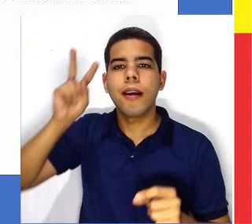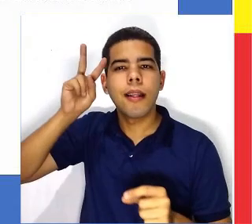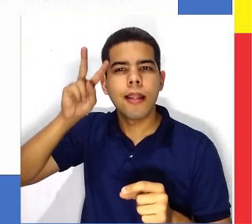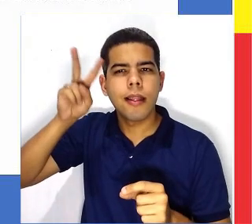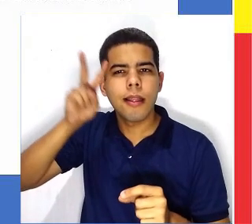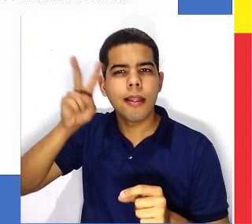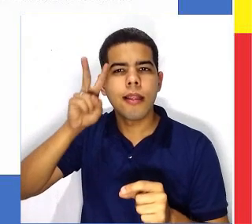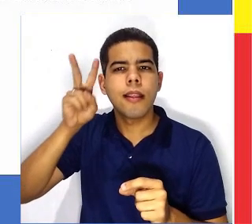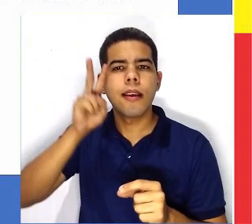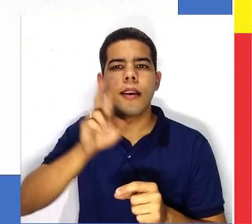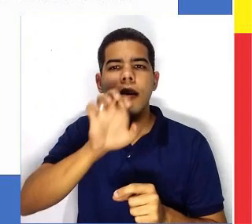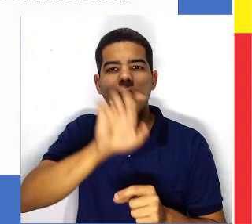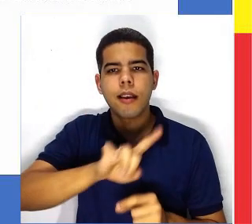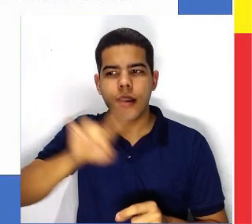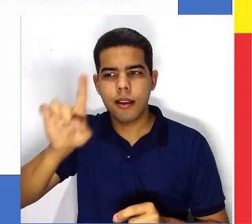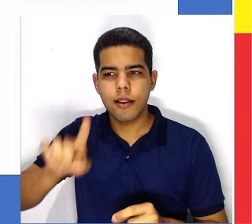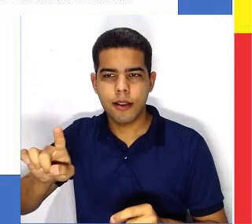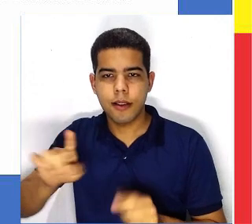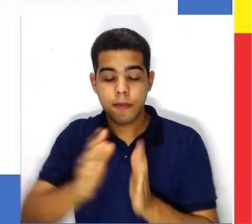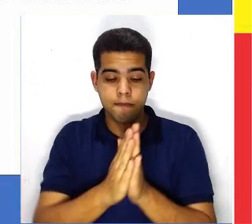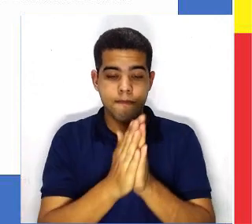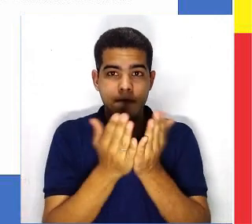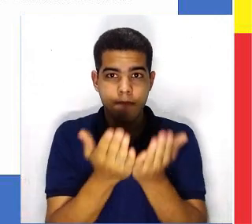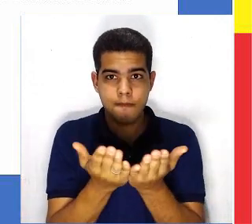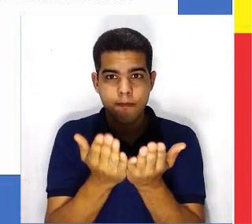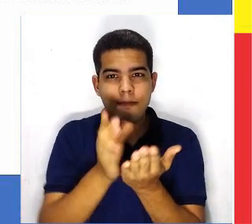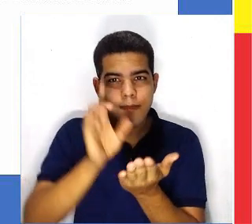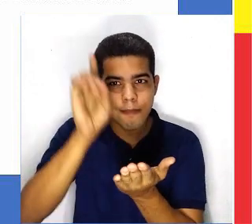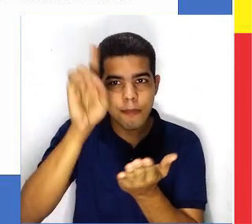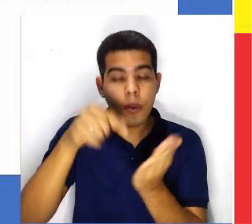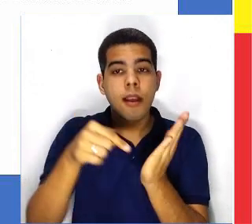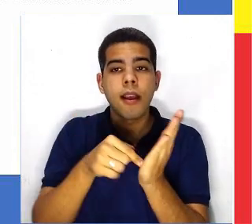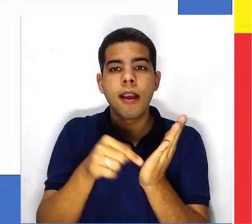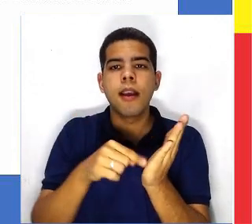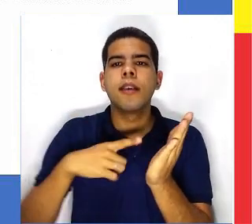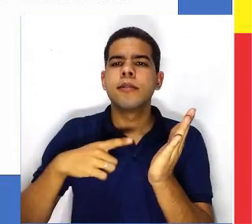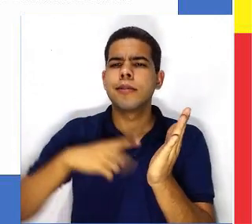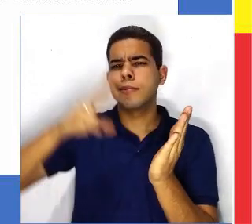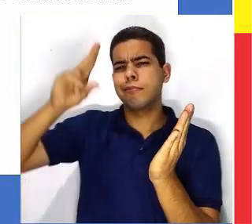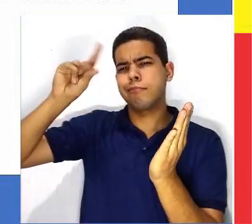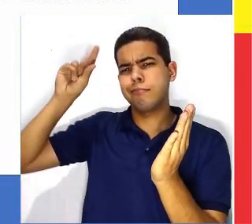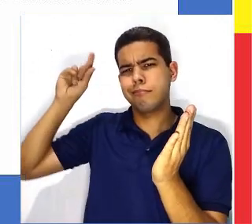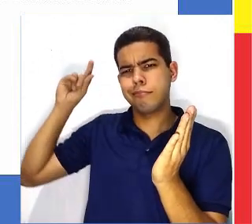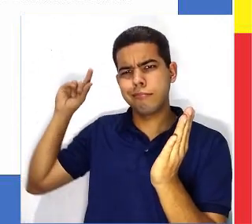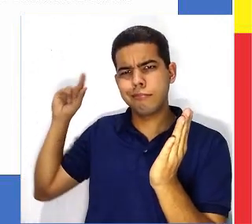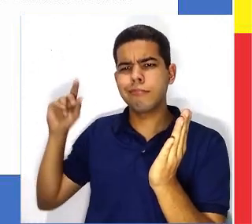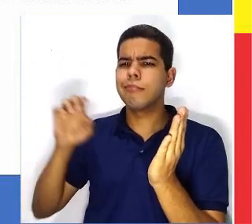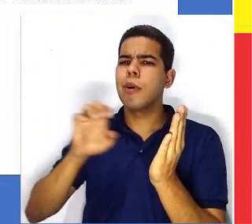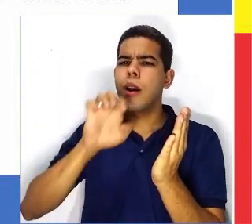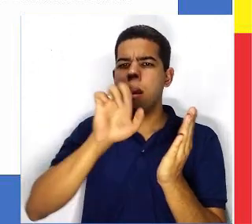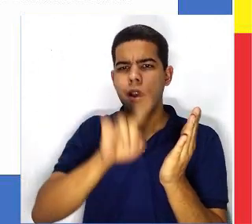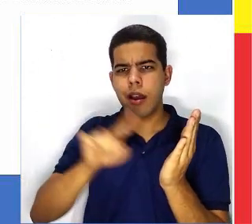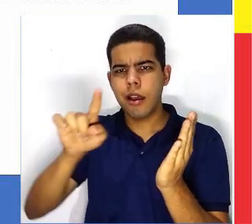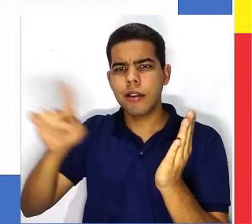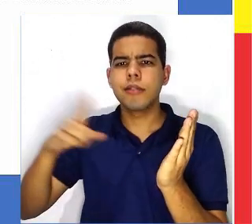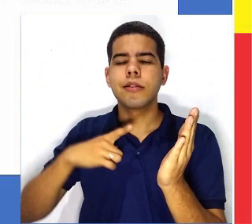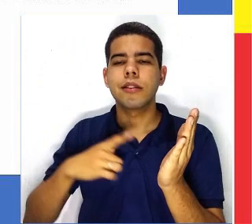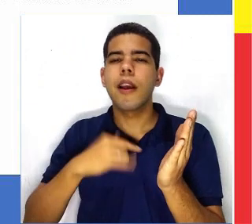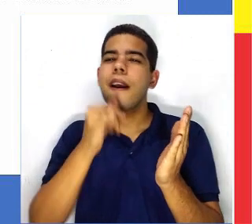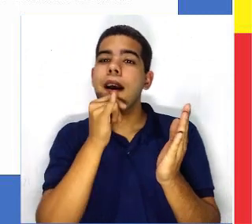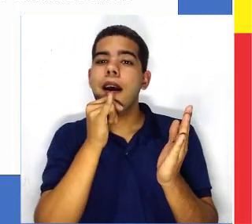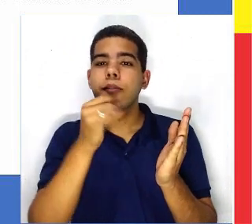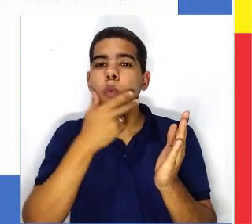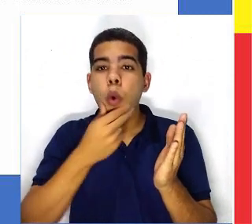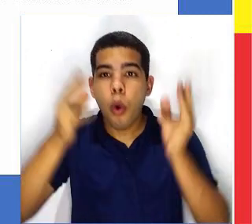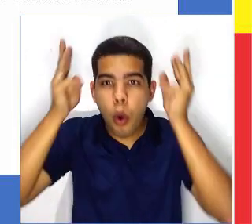Bíblia, há uma descrição de que desde a antiguidade há registros da utilização da estatística. Por exemplo, a